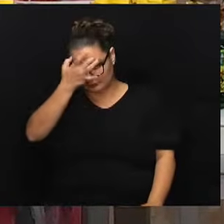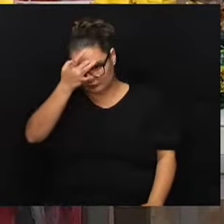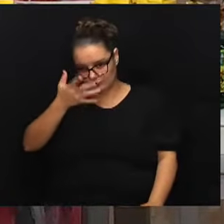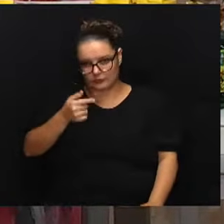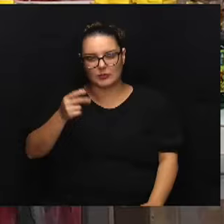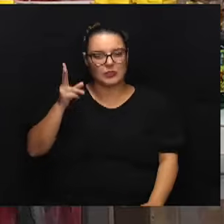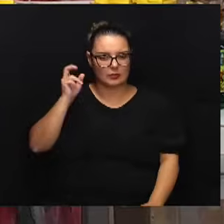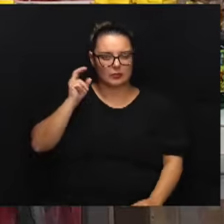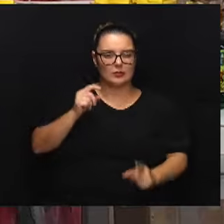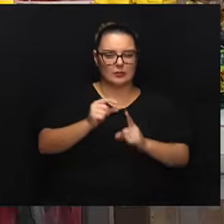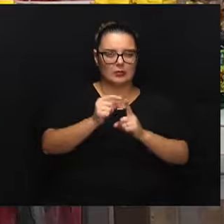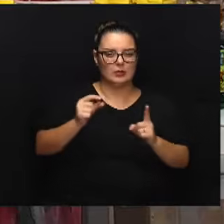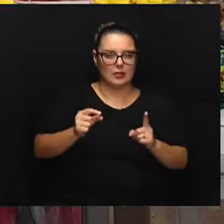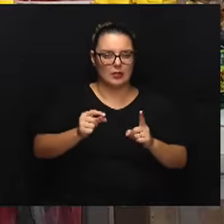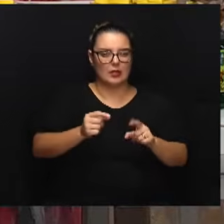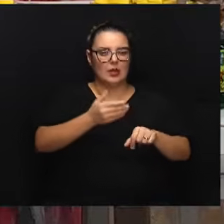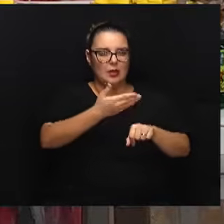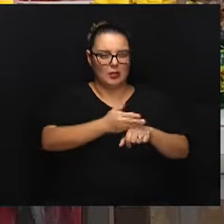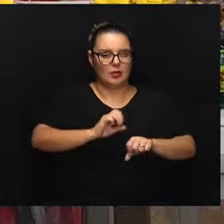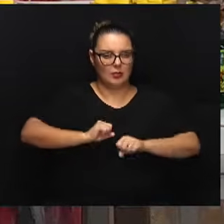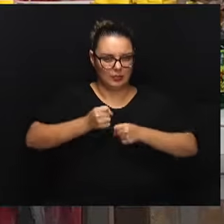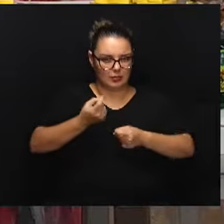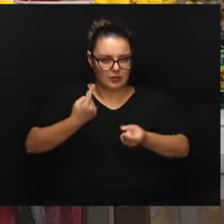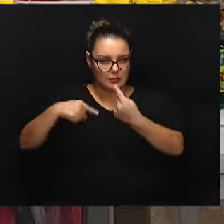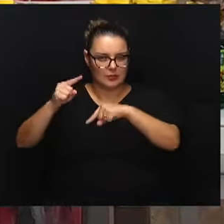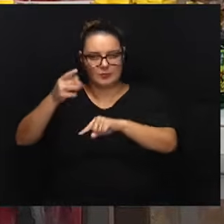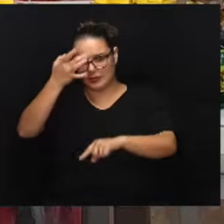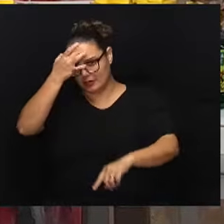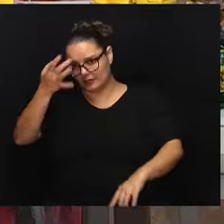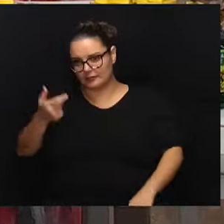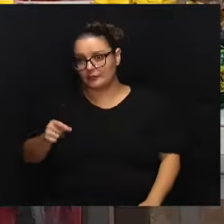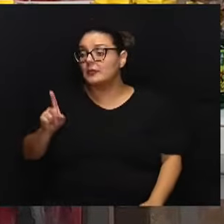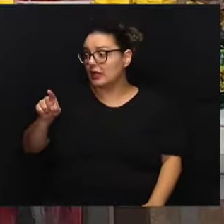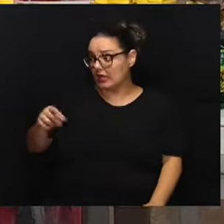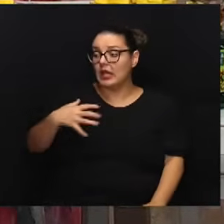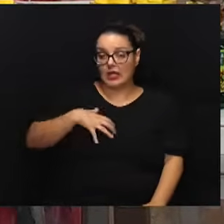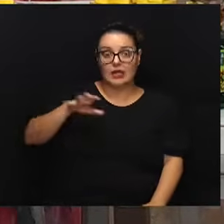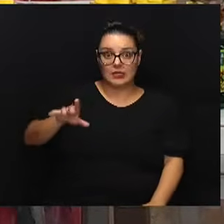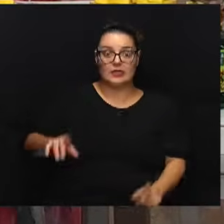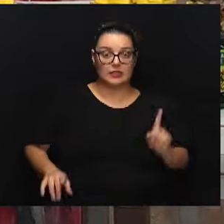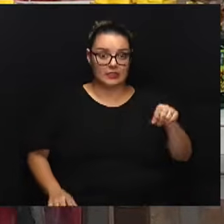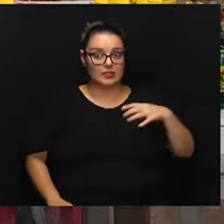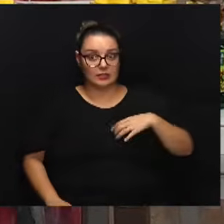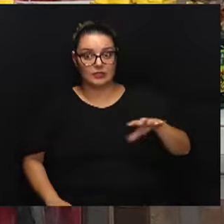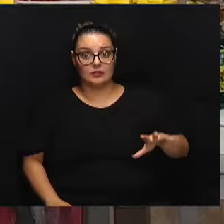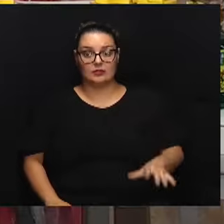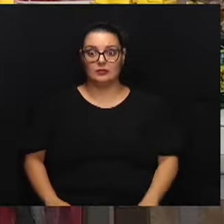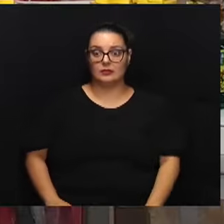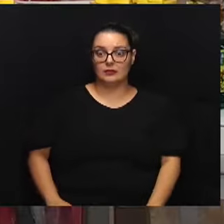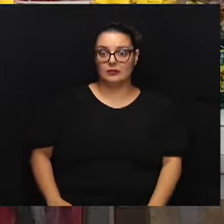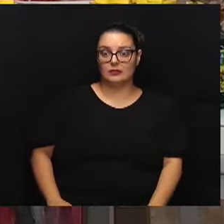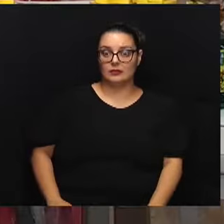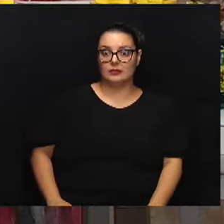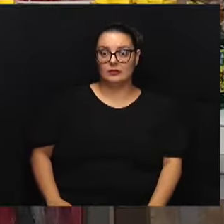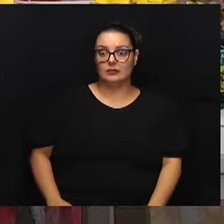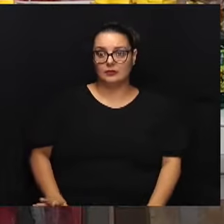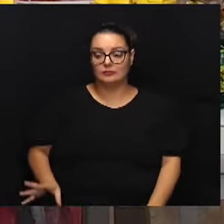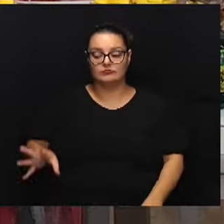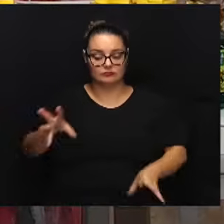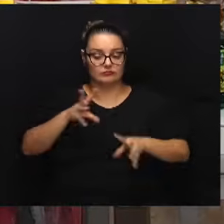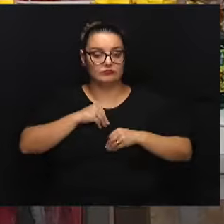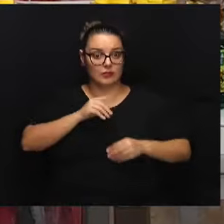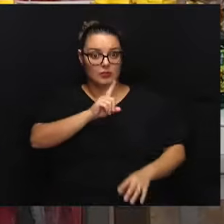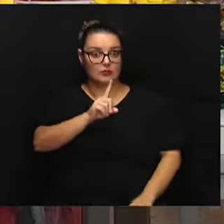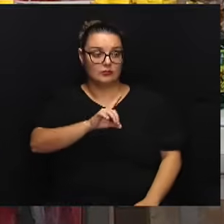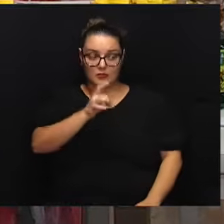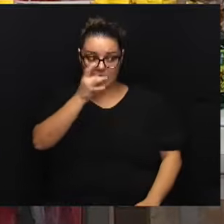frase que a repetição e o esforço supera o dom? É bem isso. É isso? É bem isso, e com muito suor, assim. Não é fácil